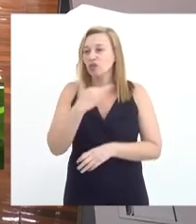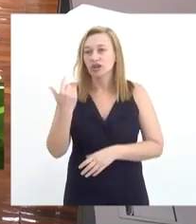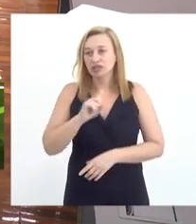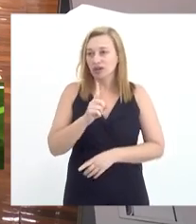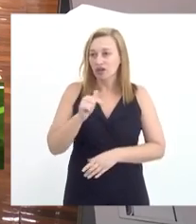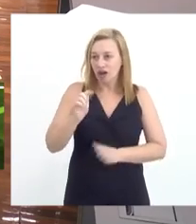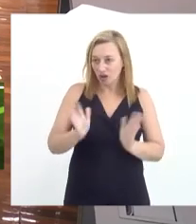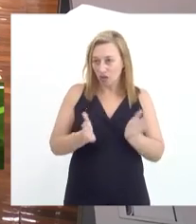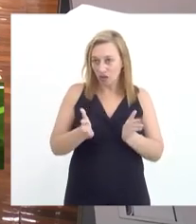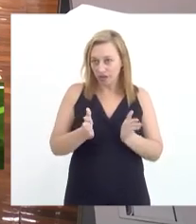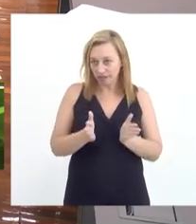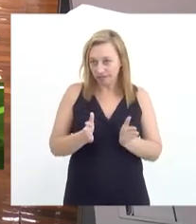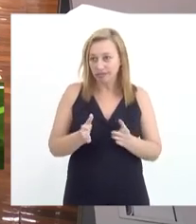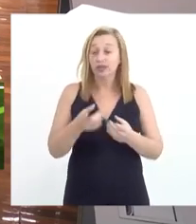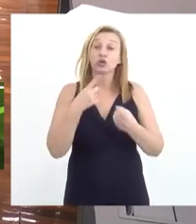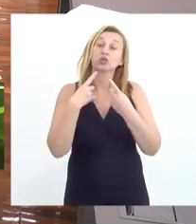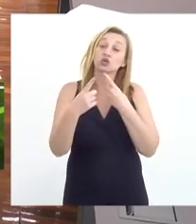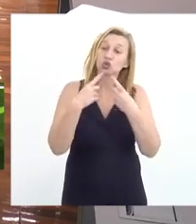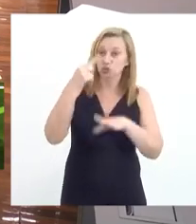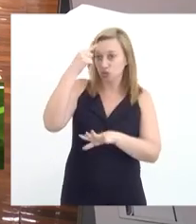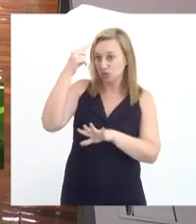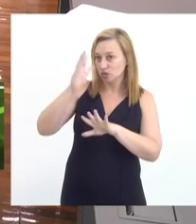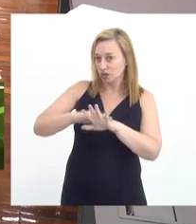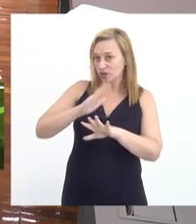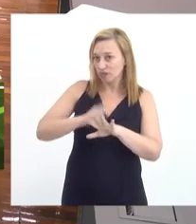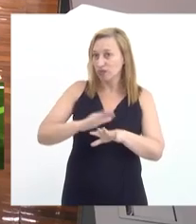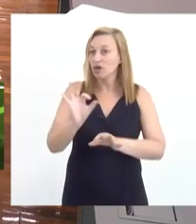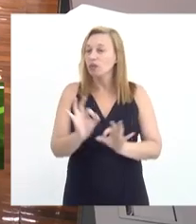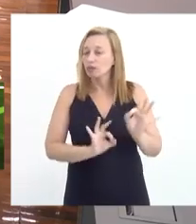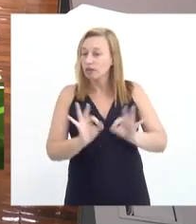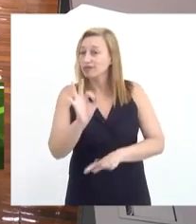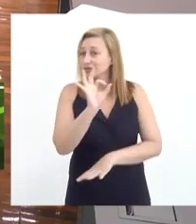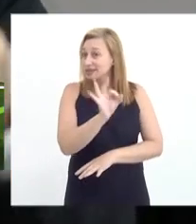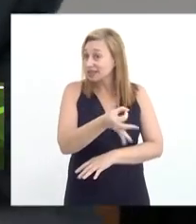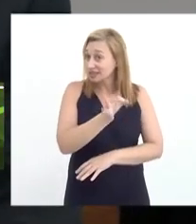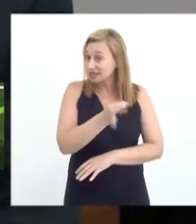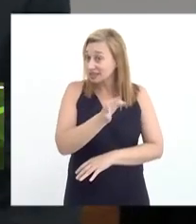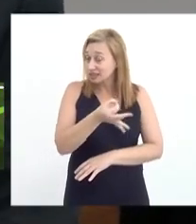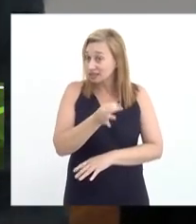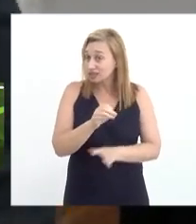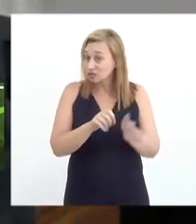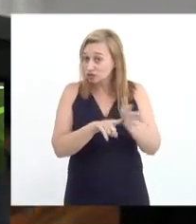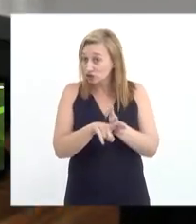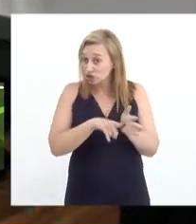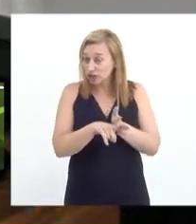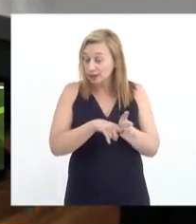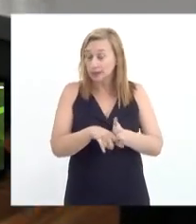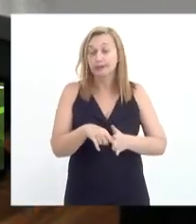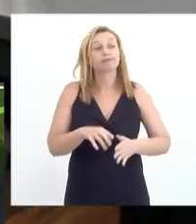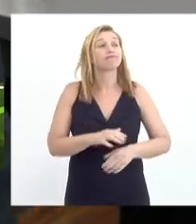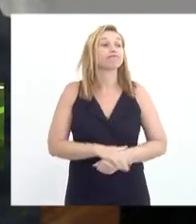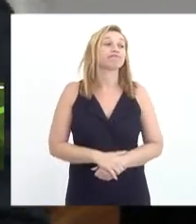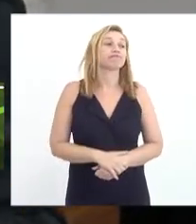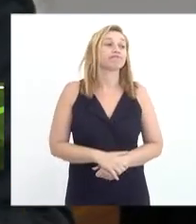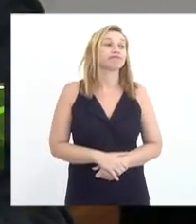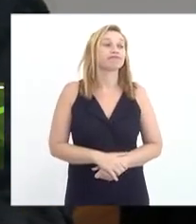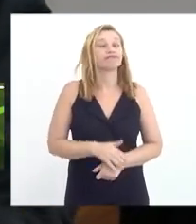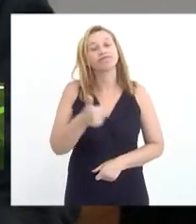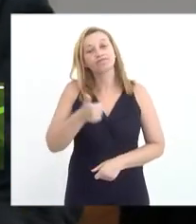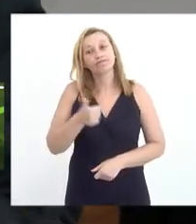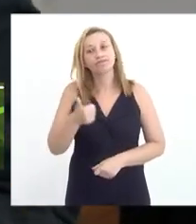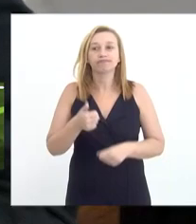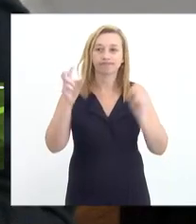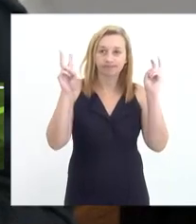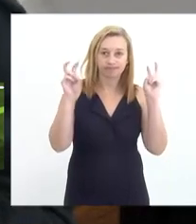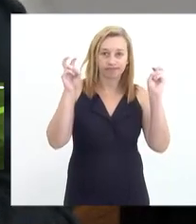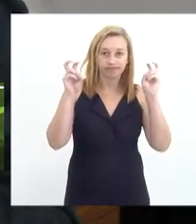Para não entrar No discurso ideológico Isso é um plano Absolutamente Fiscalista Aí vem a primeira questão